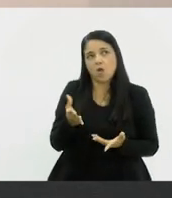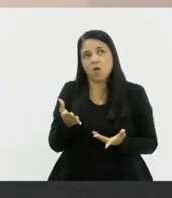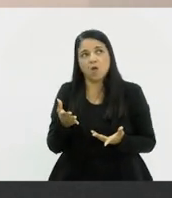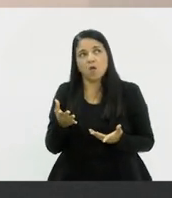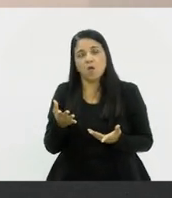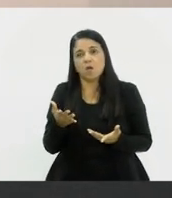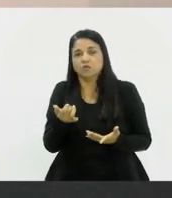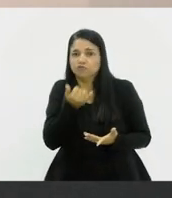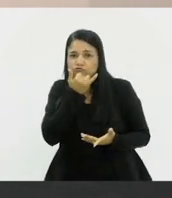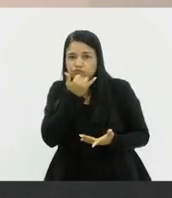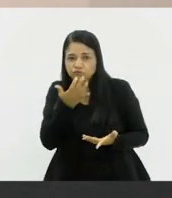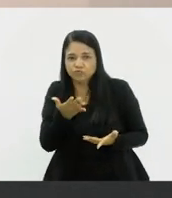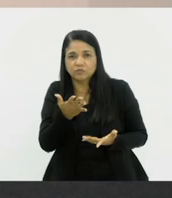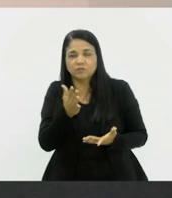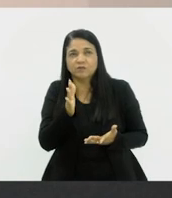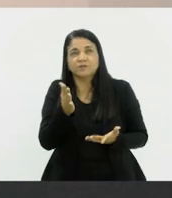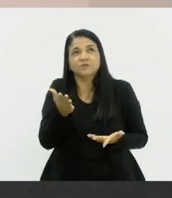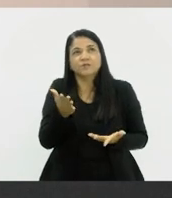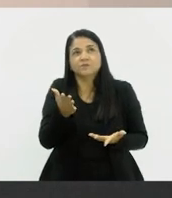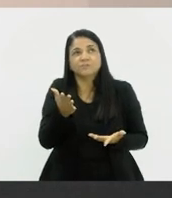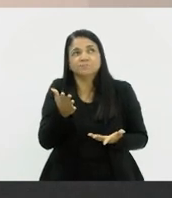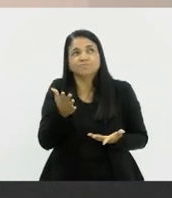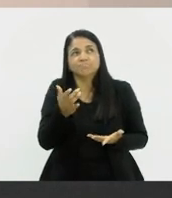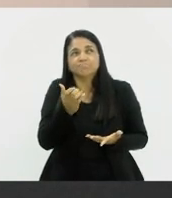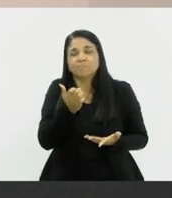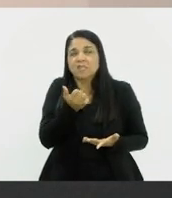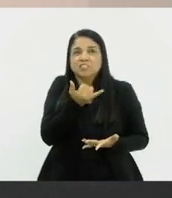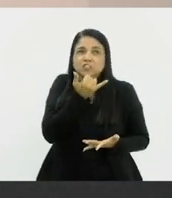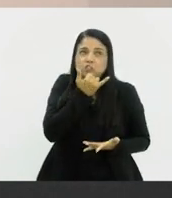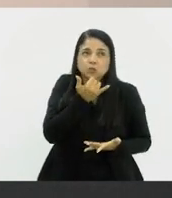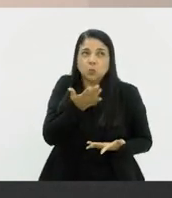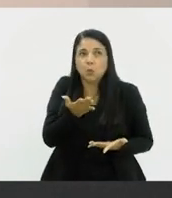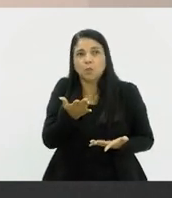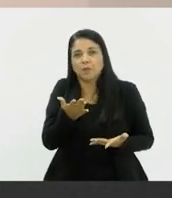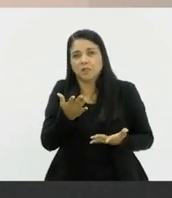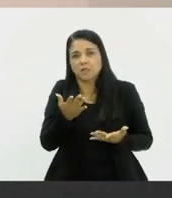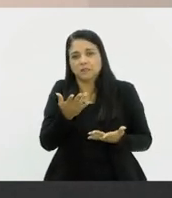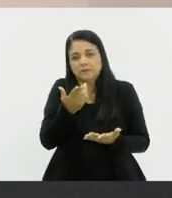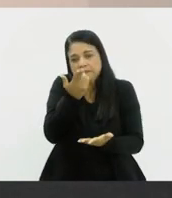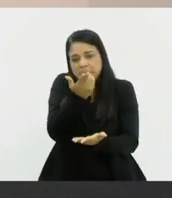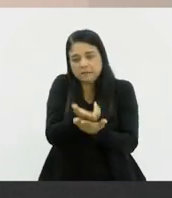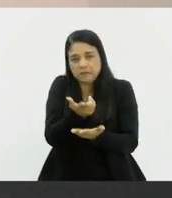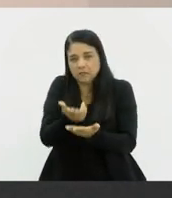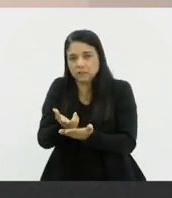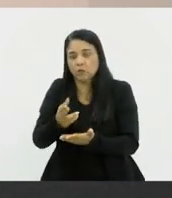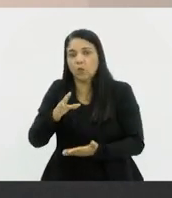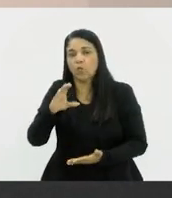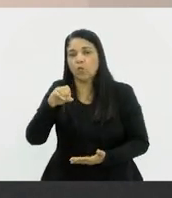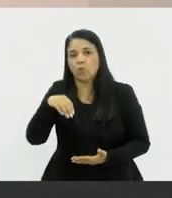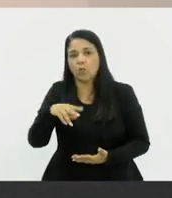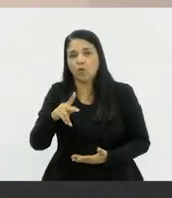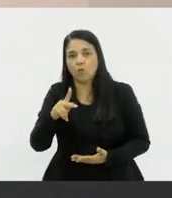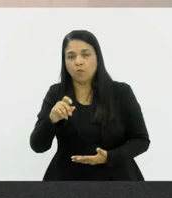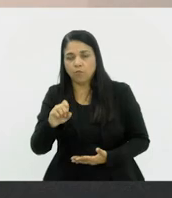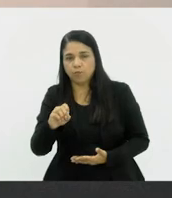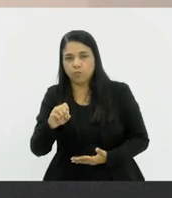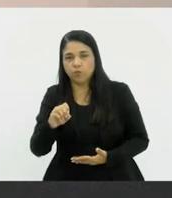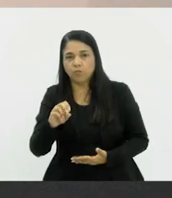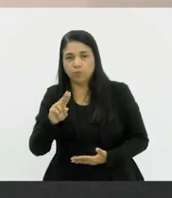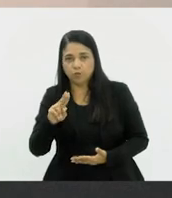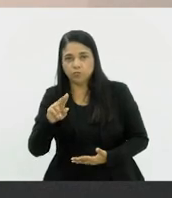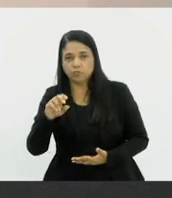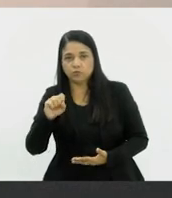desculpa o termo mera Não não é porque não tem nada de Mero nisso uma internação compulsória dentro de uma casa de saúde